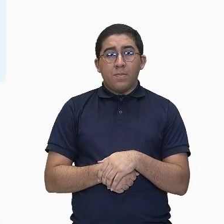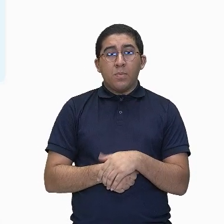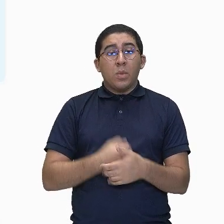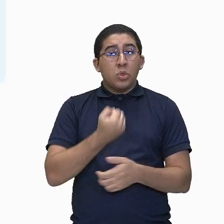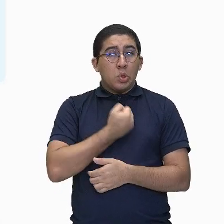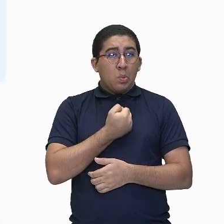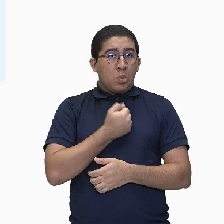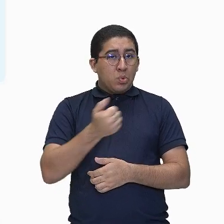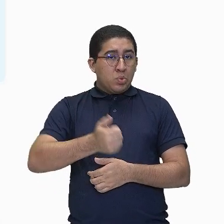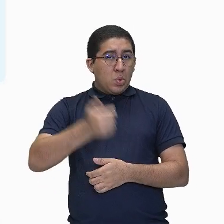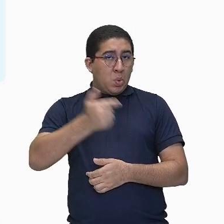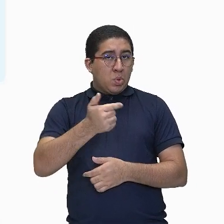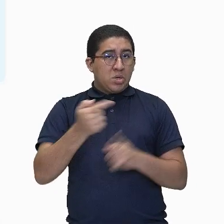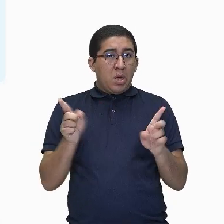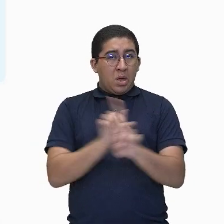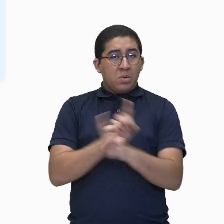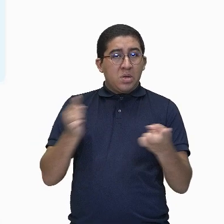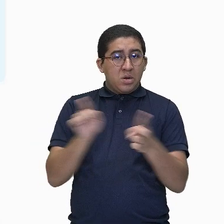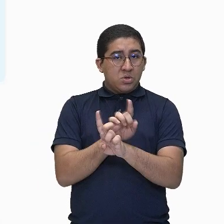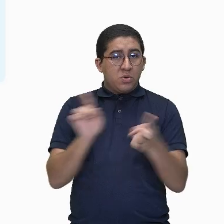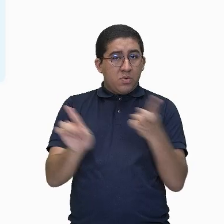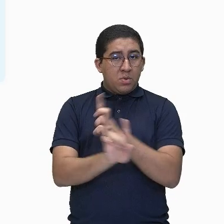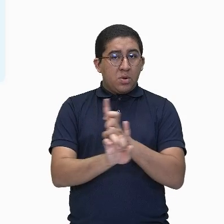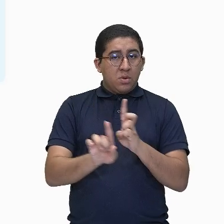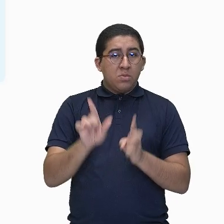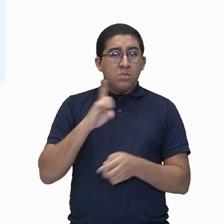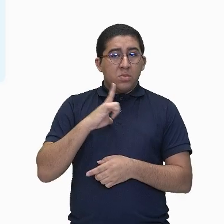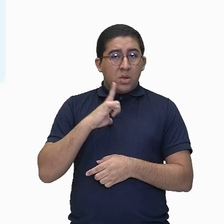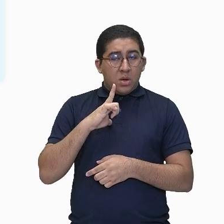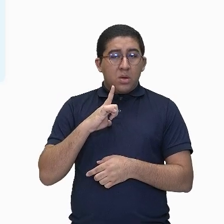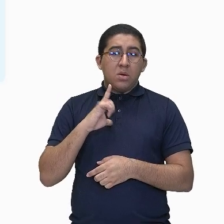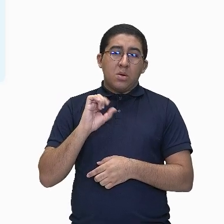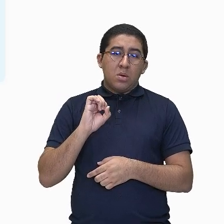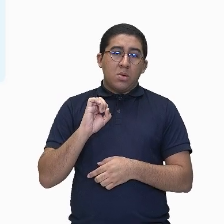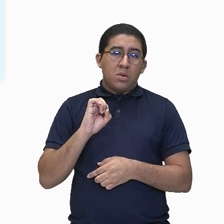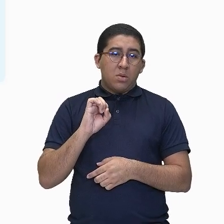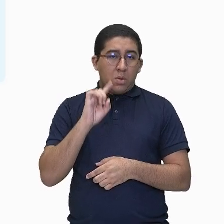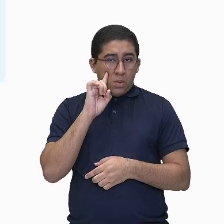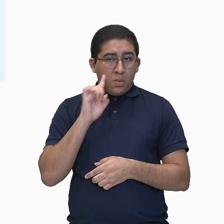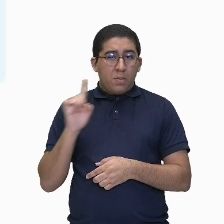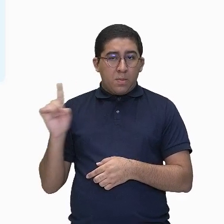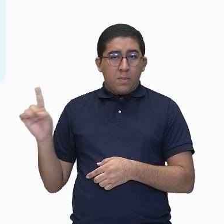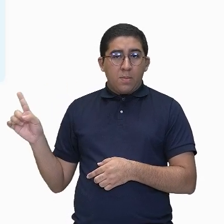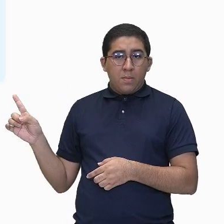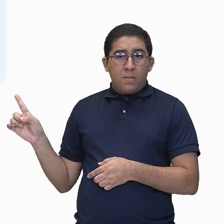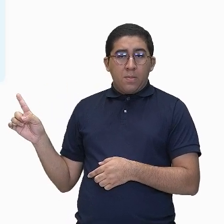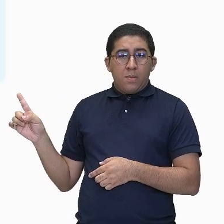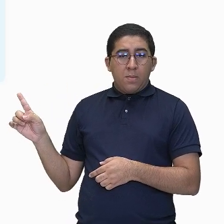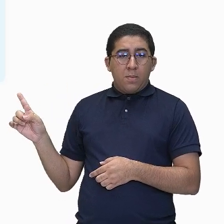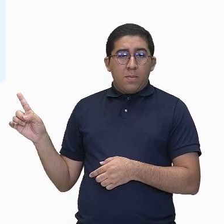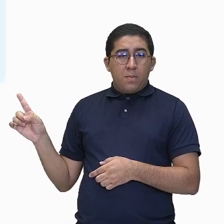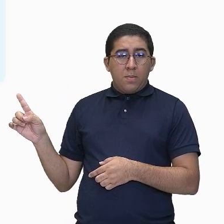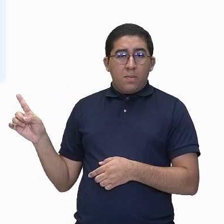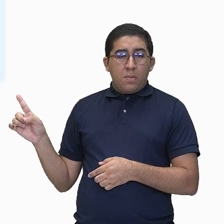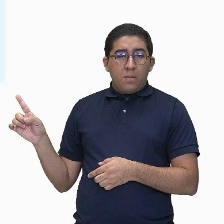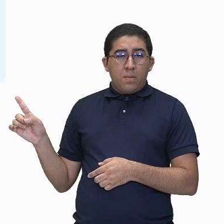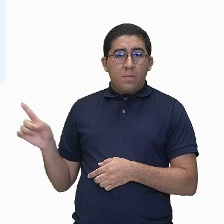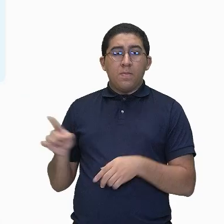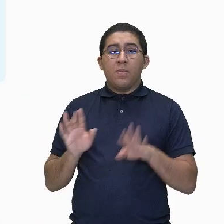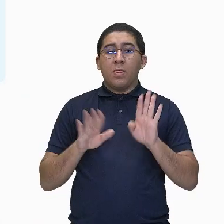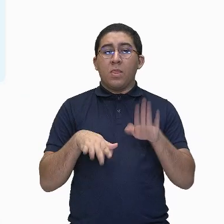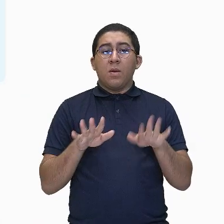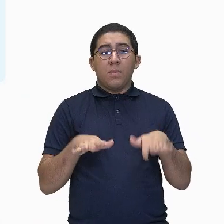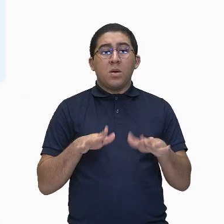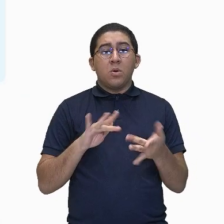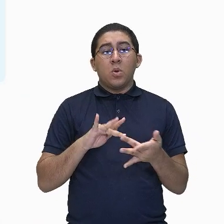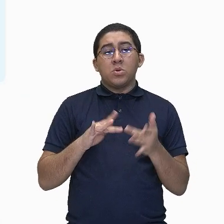Já as alternativas, elas dão ideia de alternância. Ou, quer, seja, hora, dependendo do contexto que você